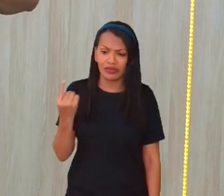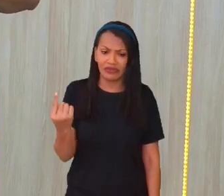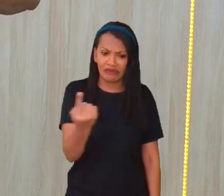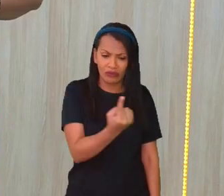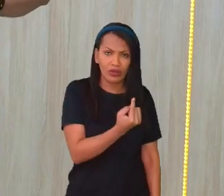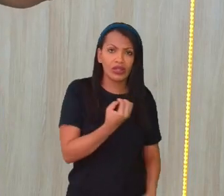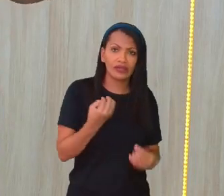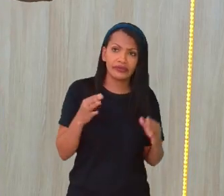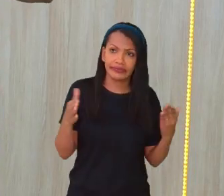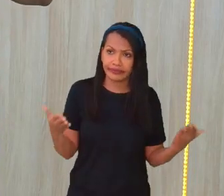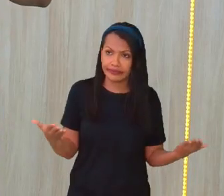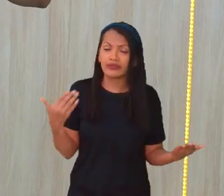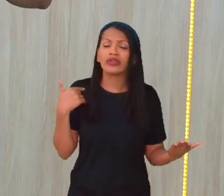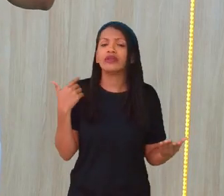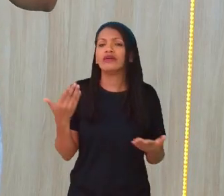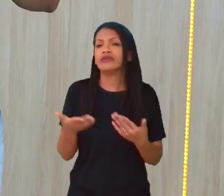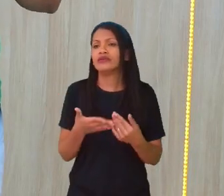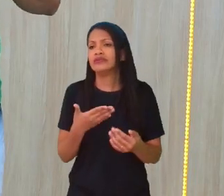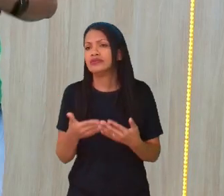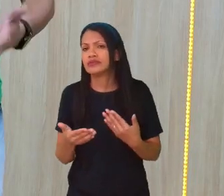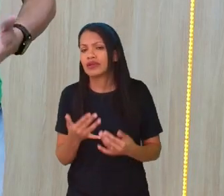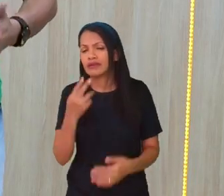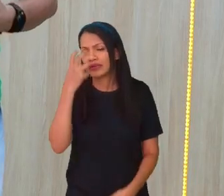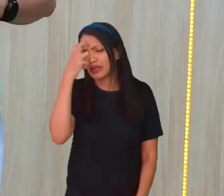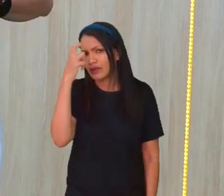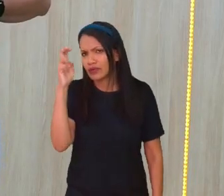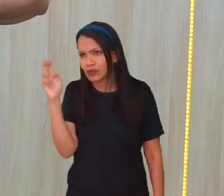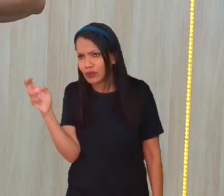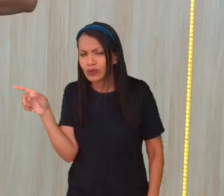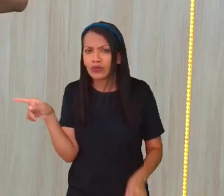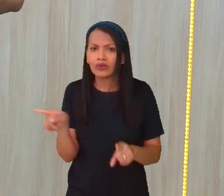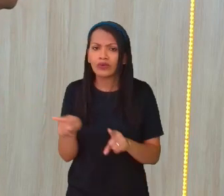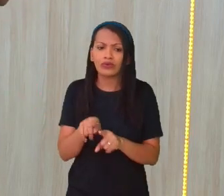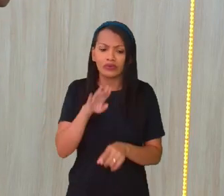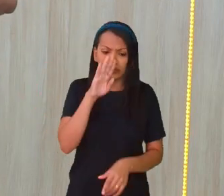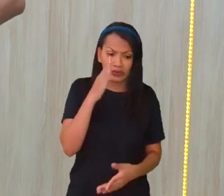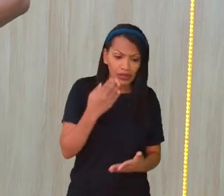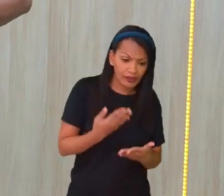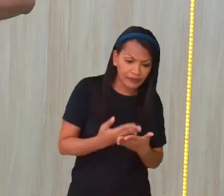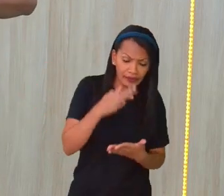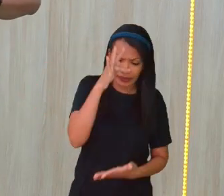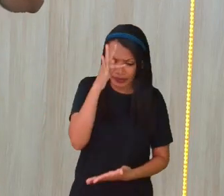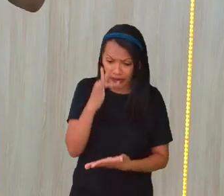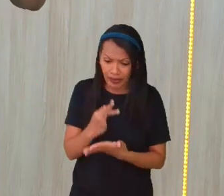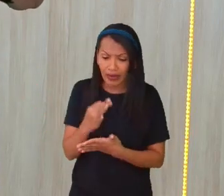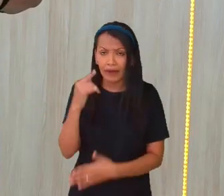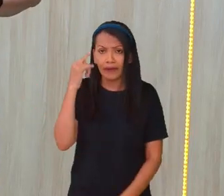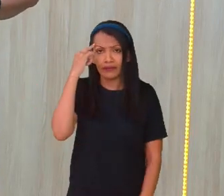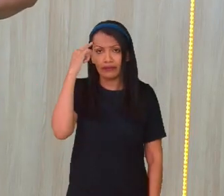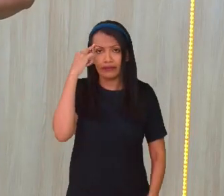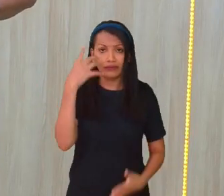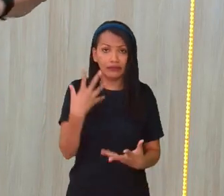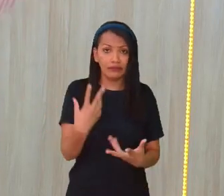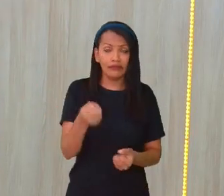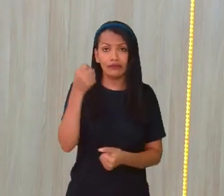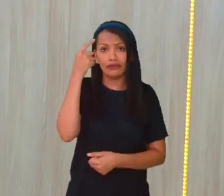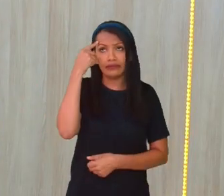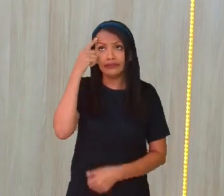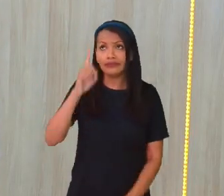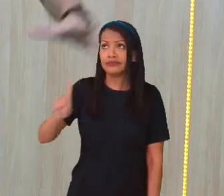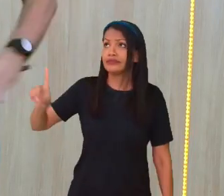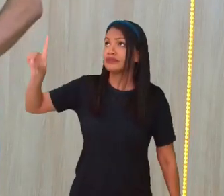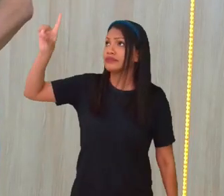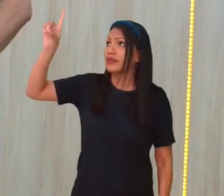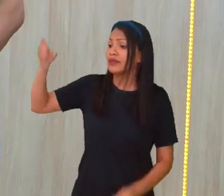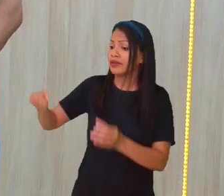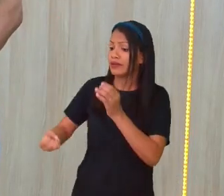individualidades. Então, seja ela na cultura, seja ela na crença, na fé, vamos pensar assim, Deus, Criador de